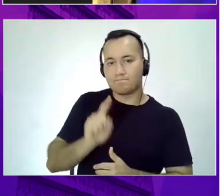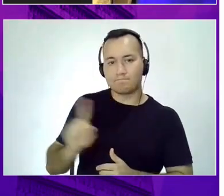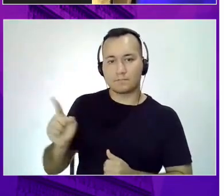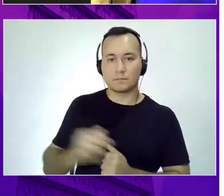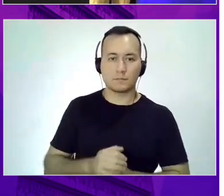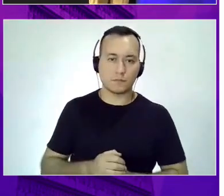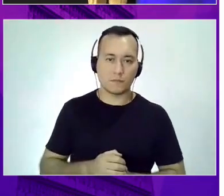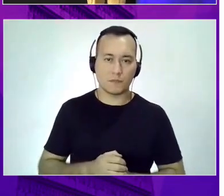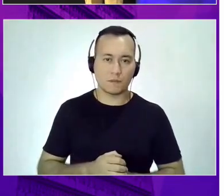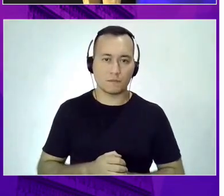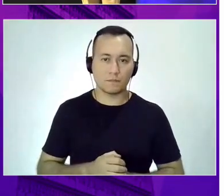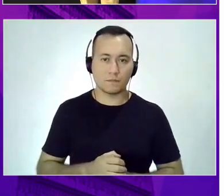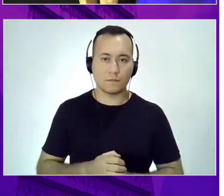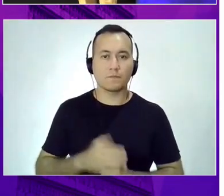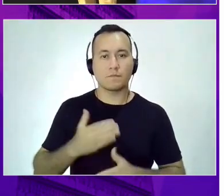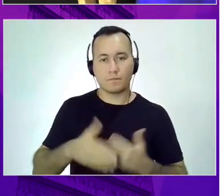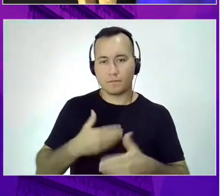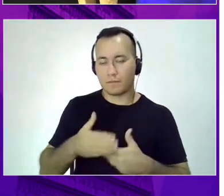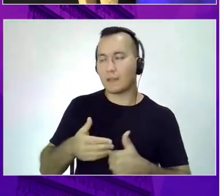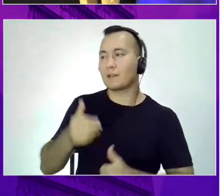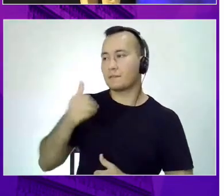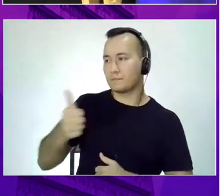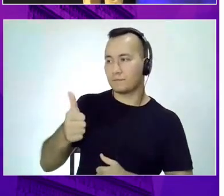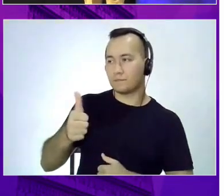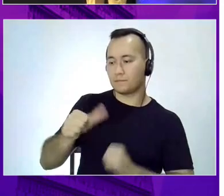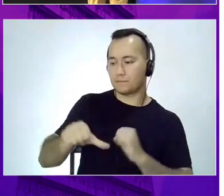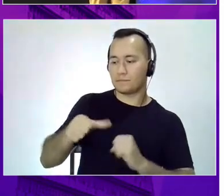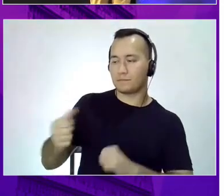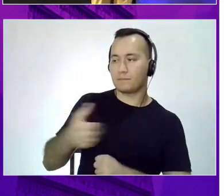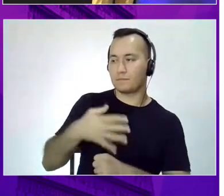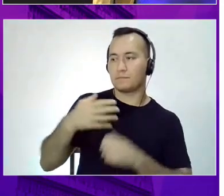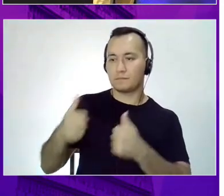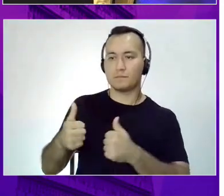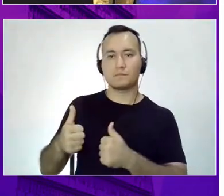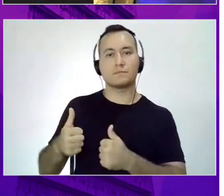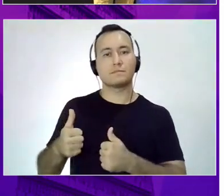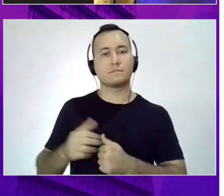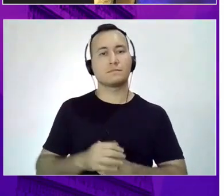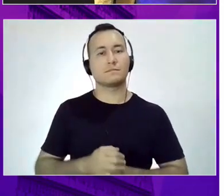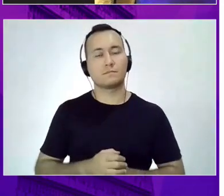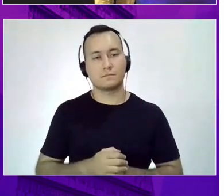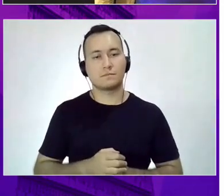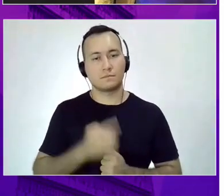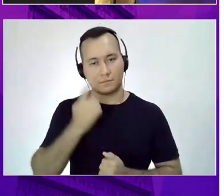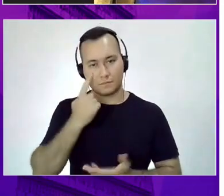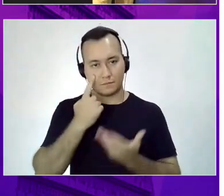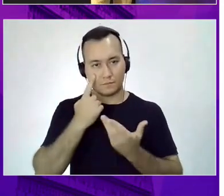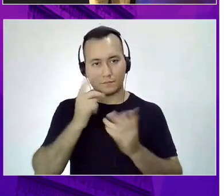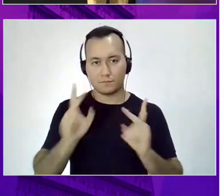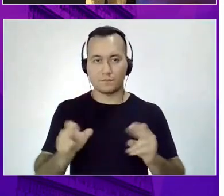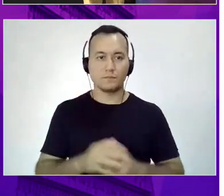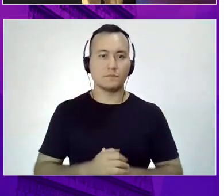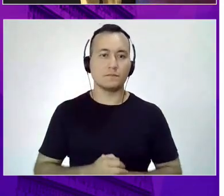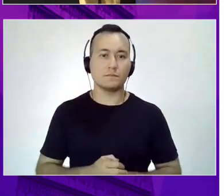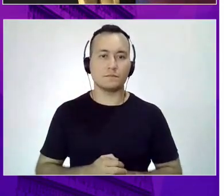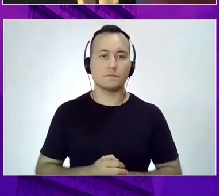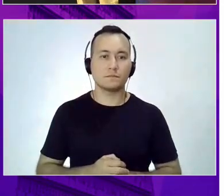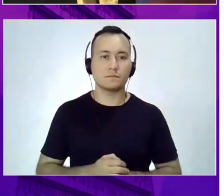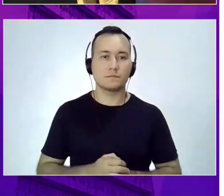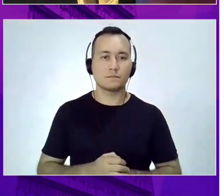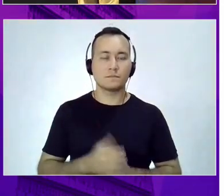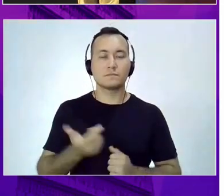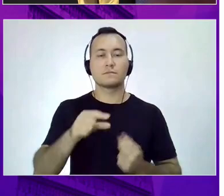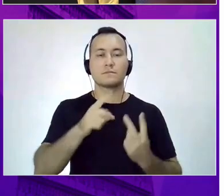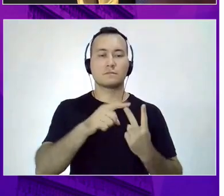Uma alternativa a isso, né, para dar esse contexto, é o webhook, que o objetivo é sempre o mesmo, né, que